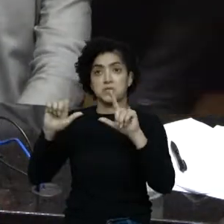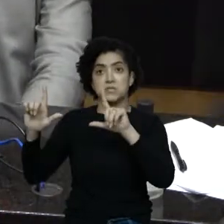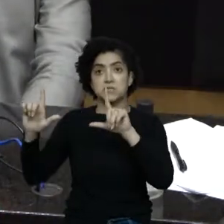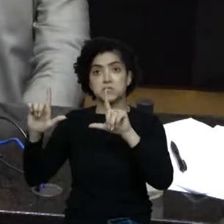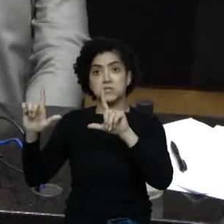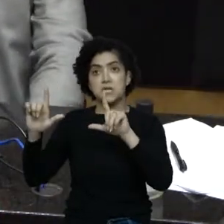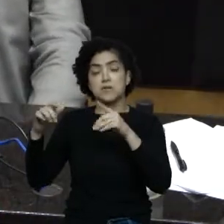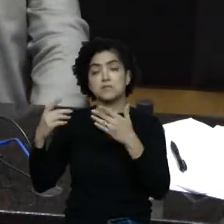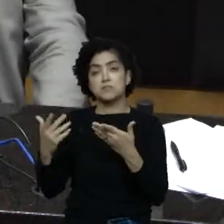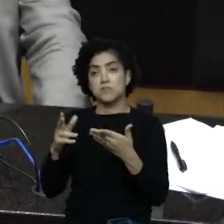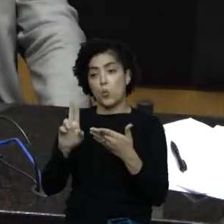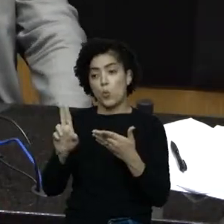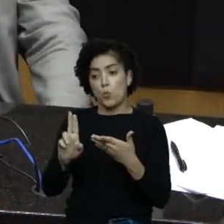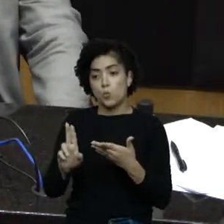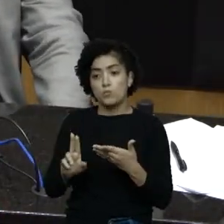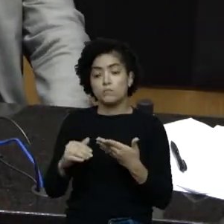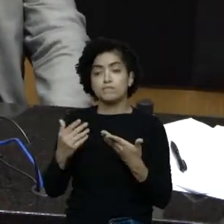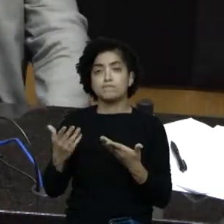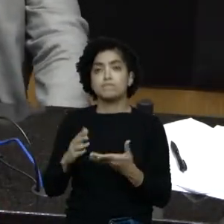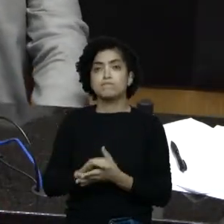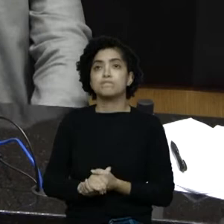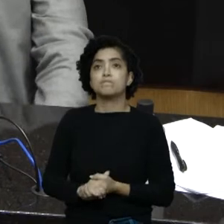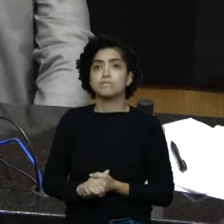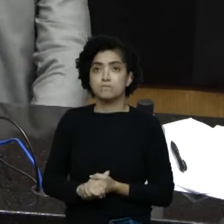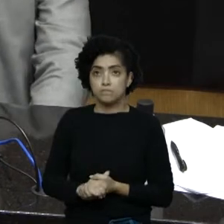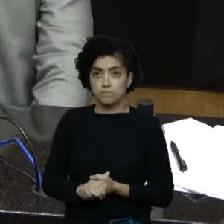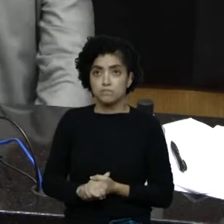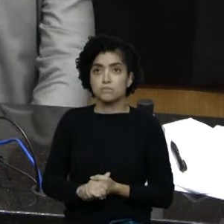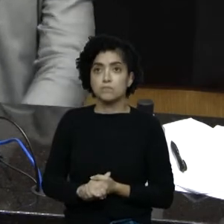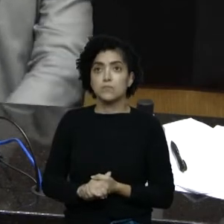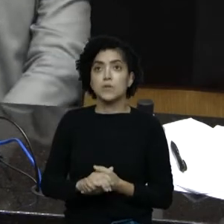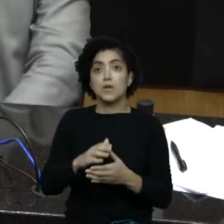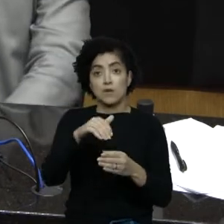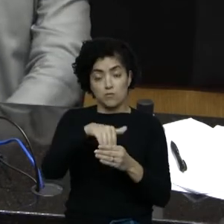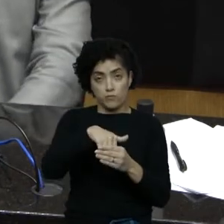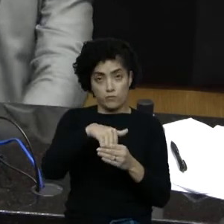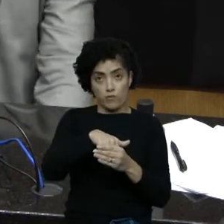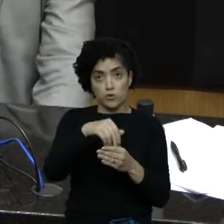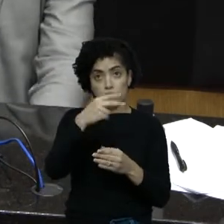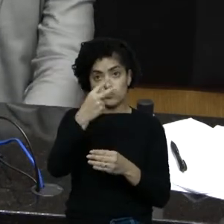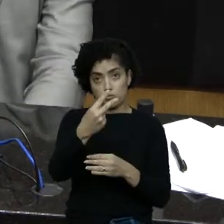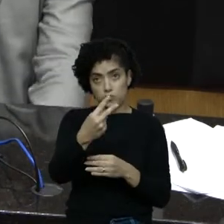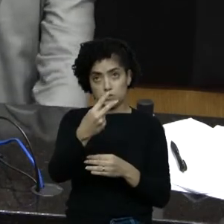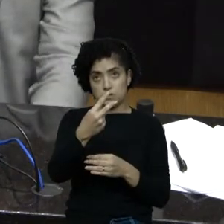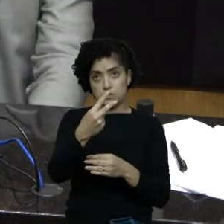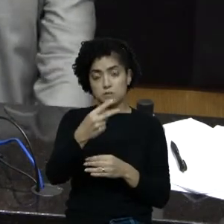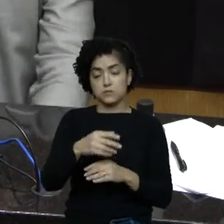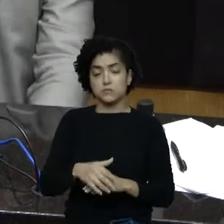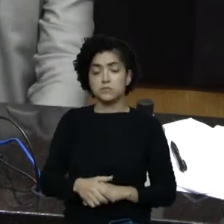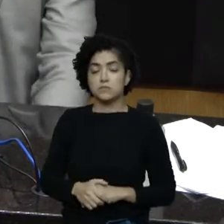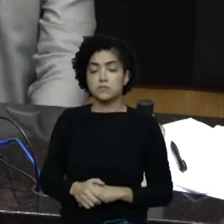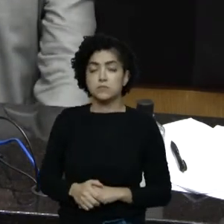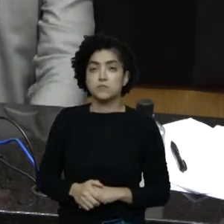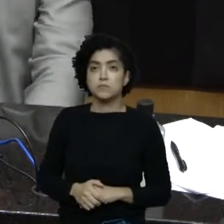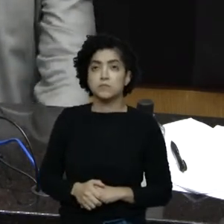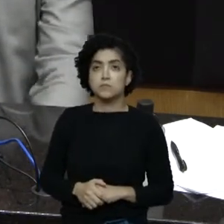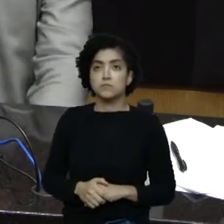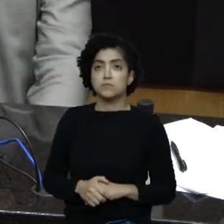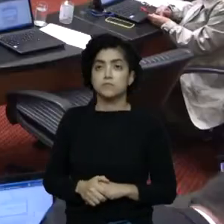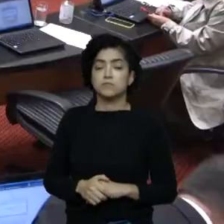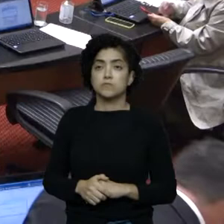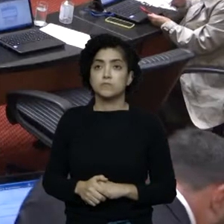por aclamação vamos voltar no painel do painel então é voto voto dois determina a abertura do painel